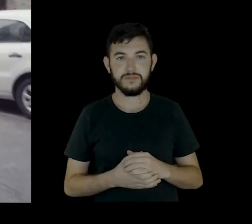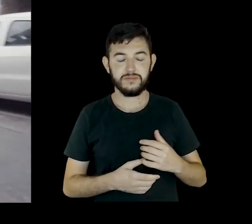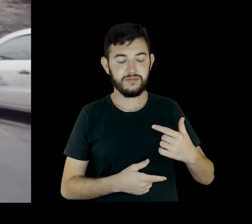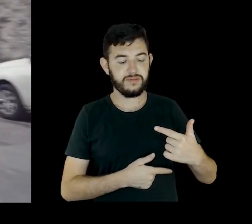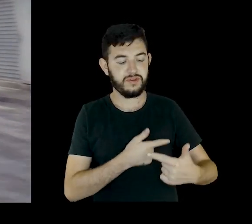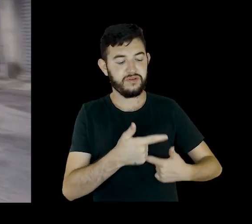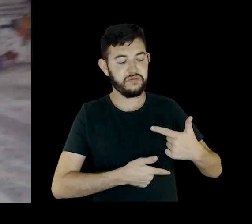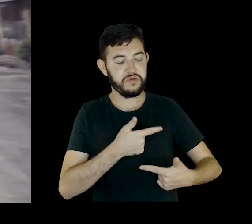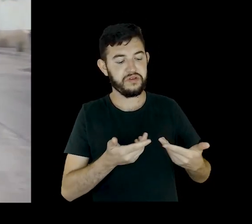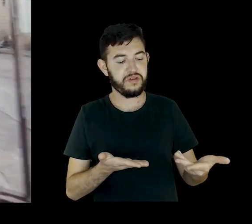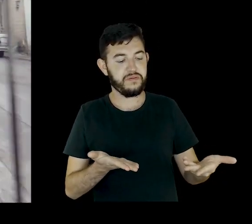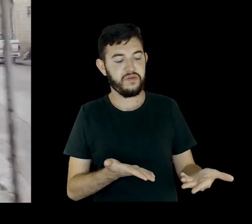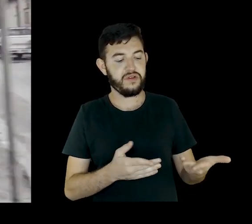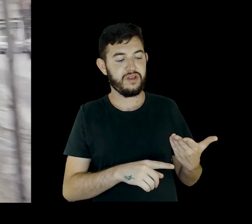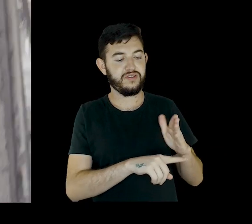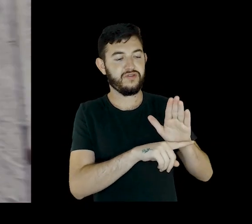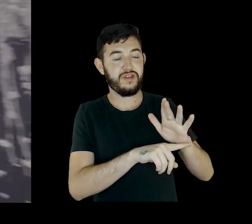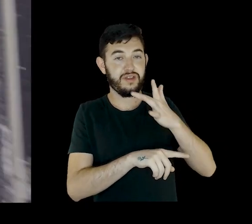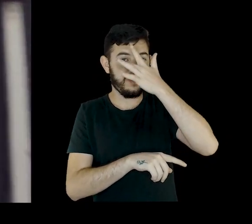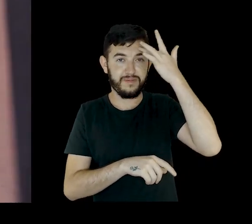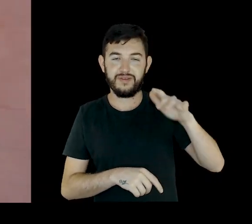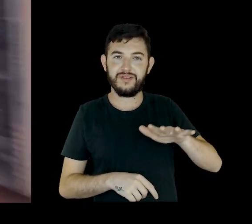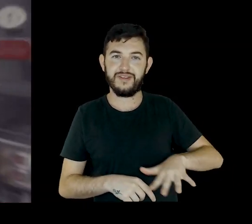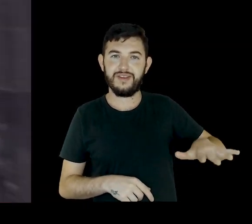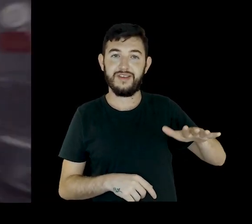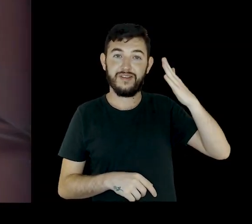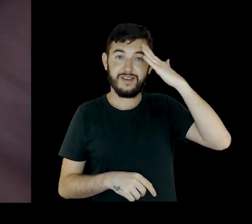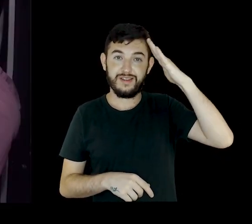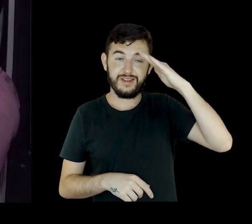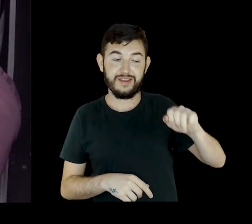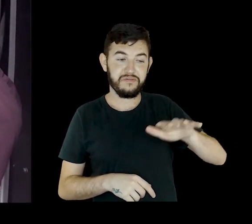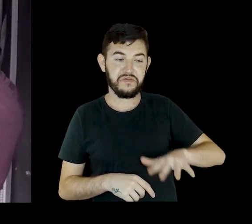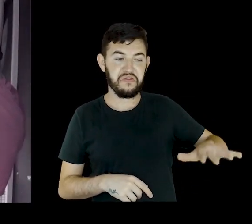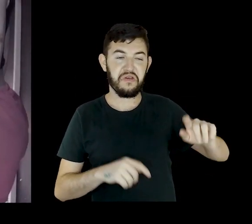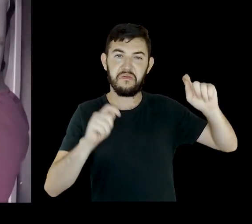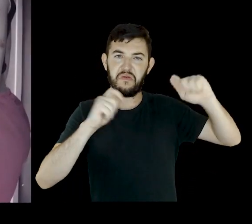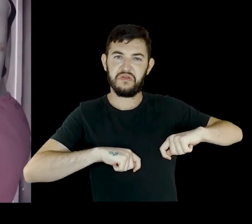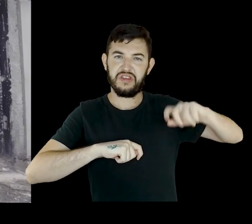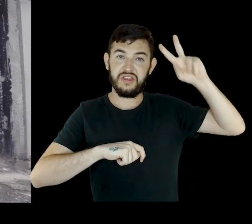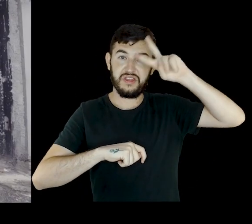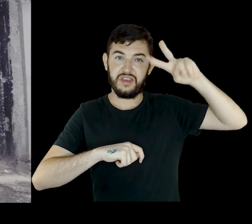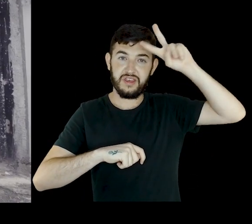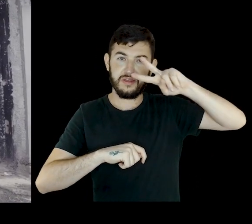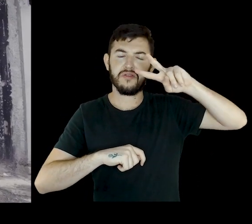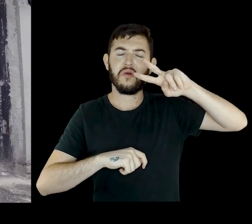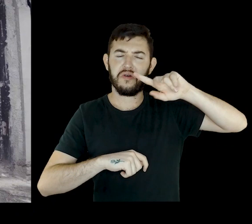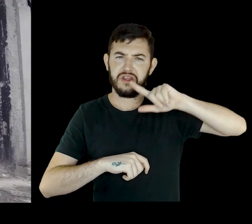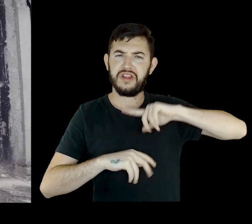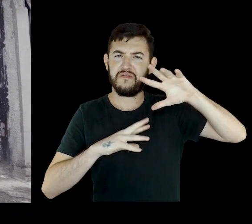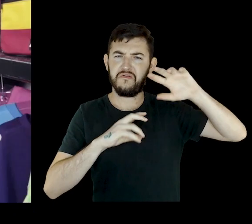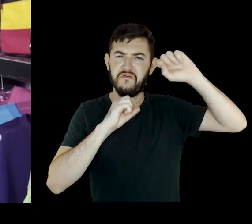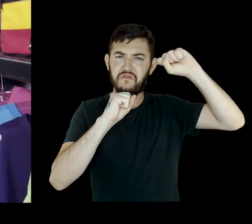Aí o meu trabalho hoje é fazer com que as pessoas aqui de Perus acreditem que esse bairro tem potência, que esse bairro tem história e